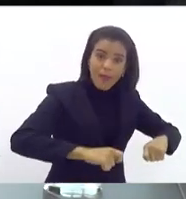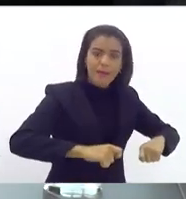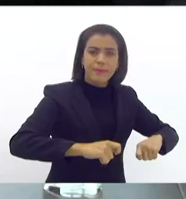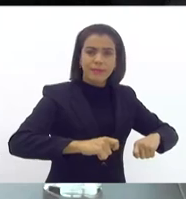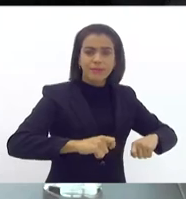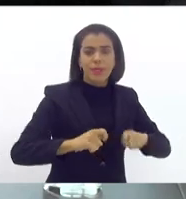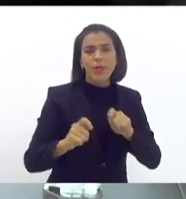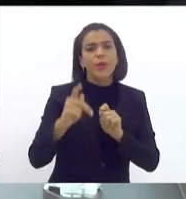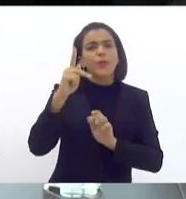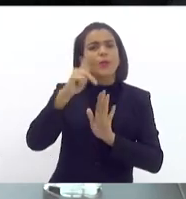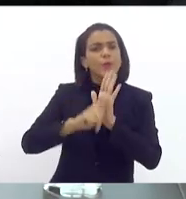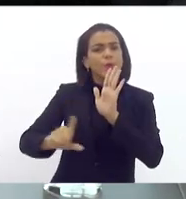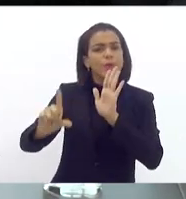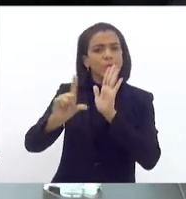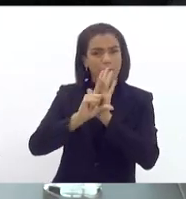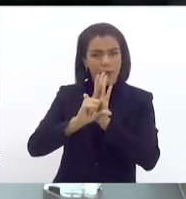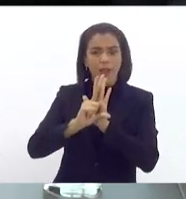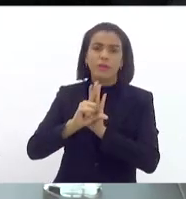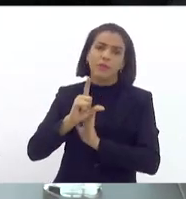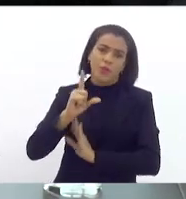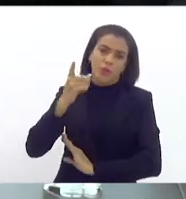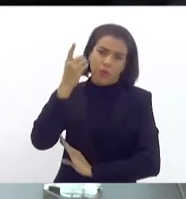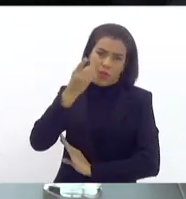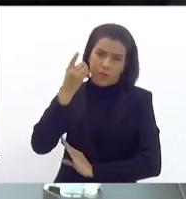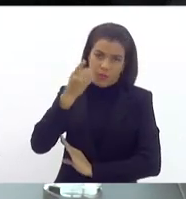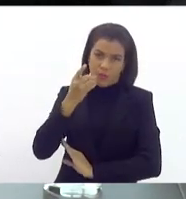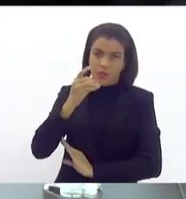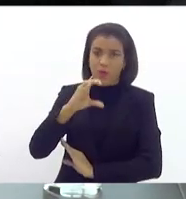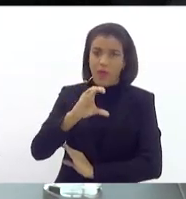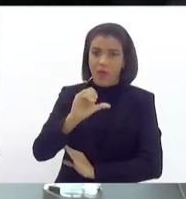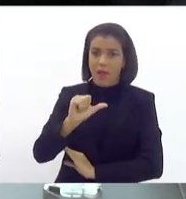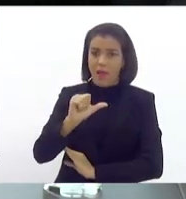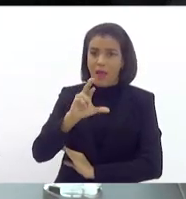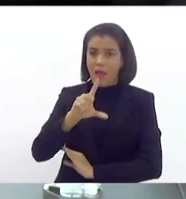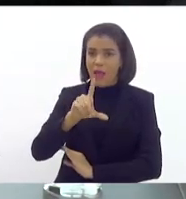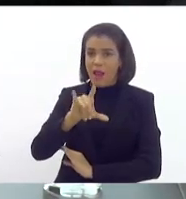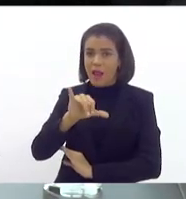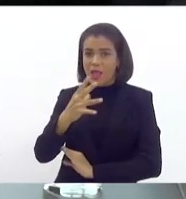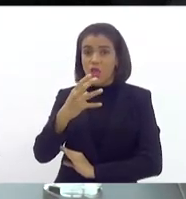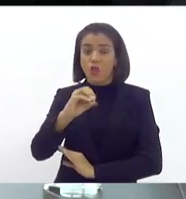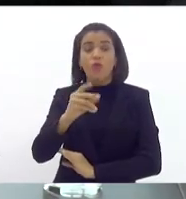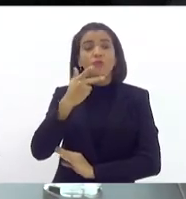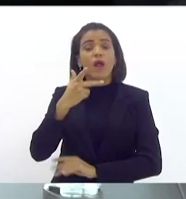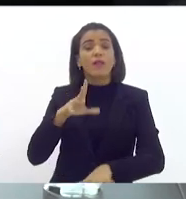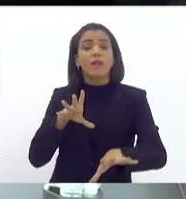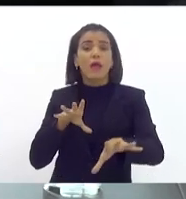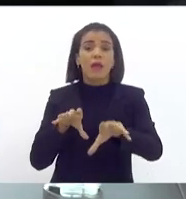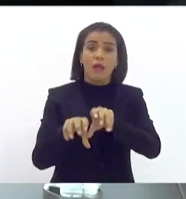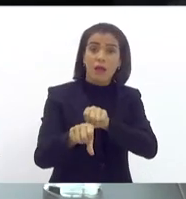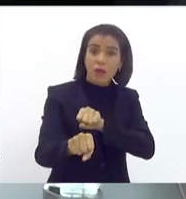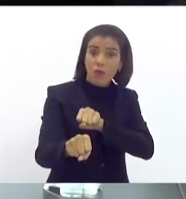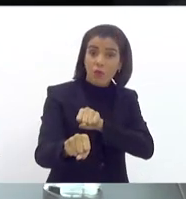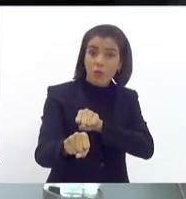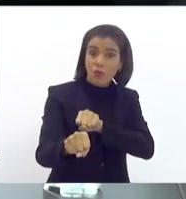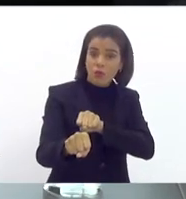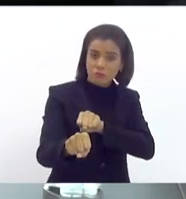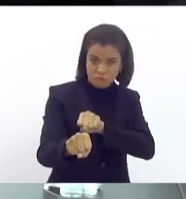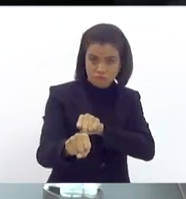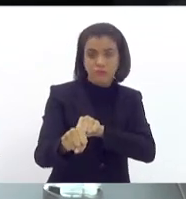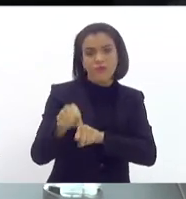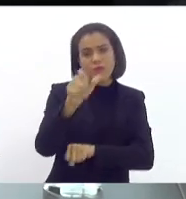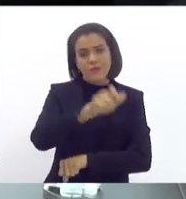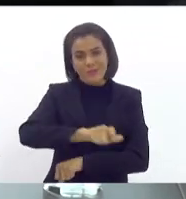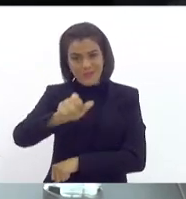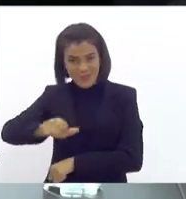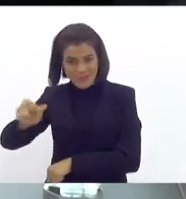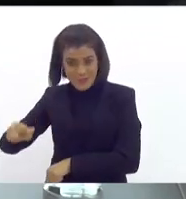o projeto do deputado Carlinho, do BNH, ele fala da qualificação dessas pessoas. Então,